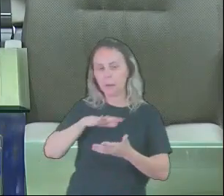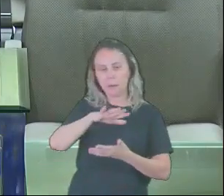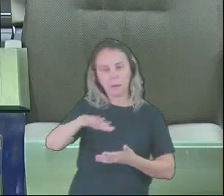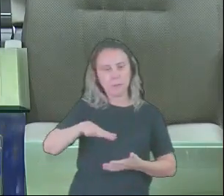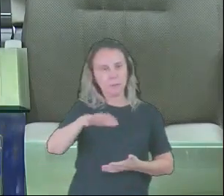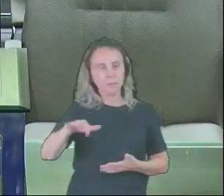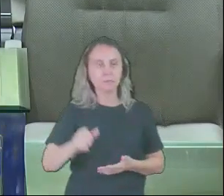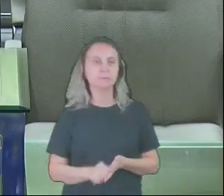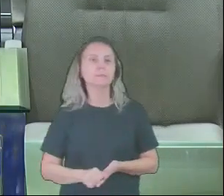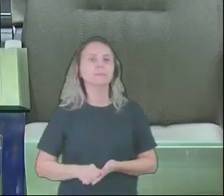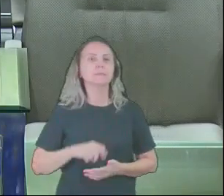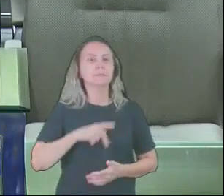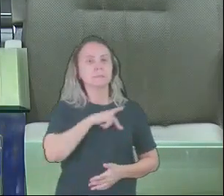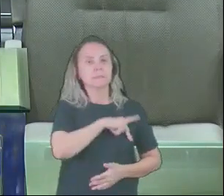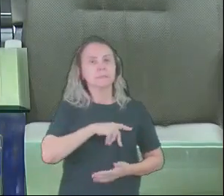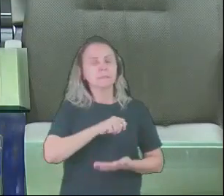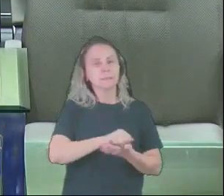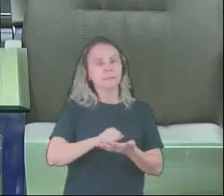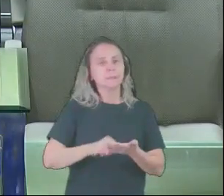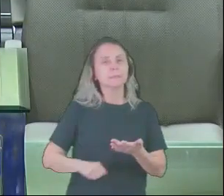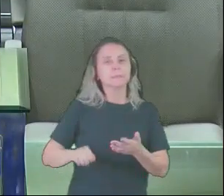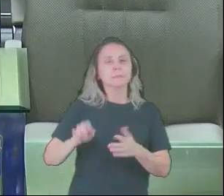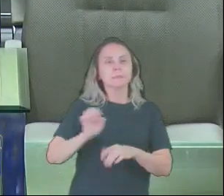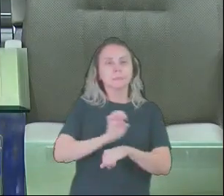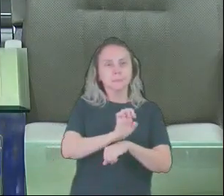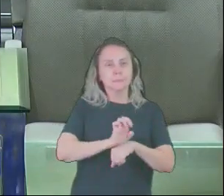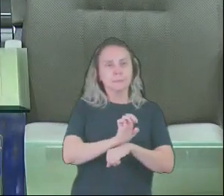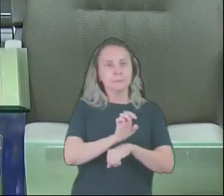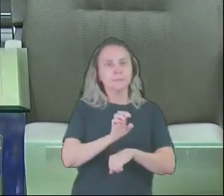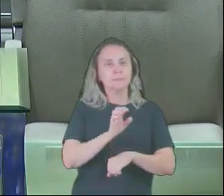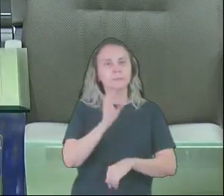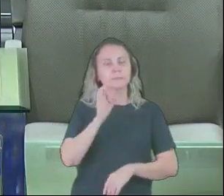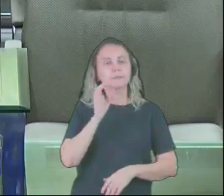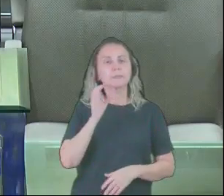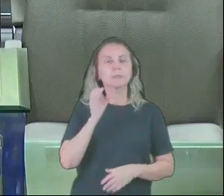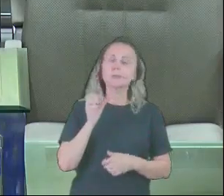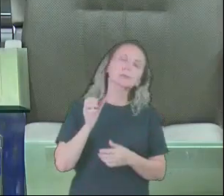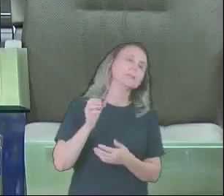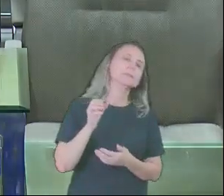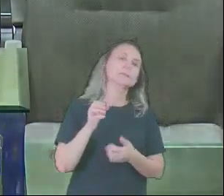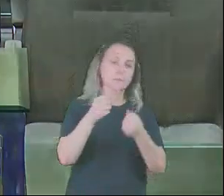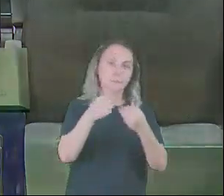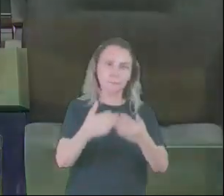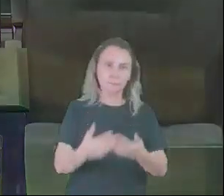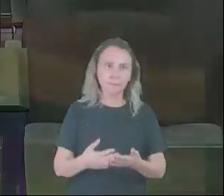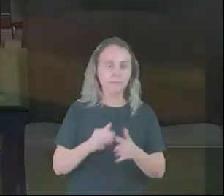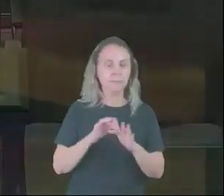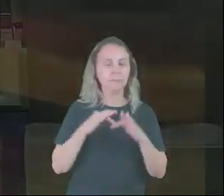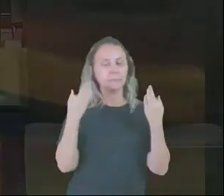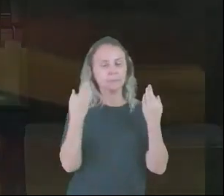Capítulo 6 Versículo 1 a 4 veja o que Paulo fala sobre família